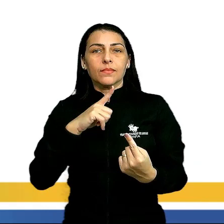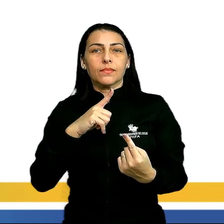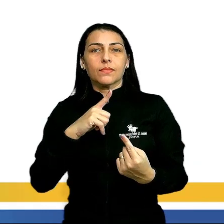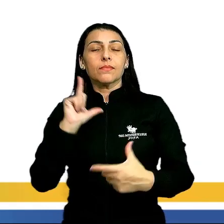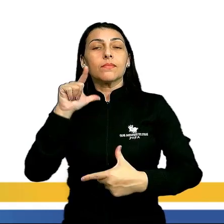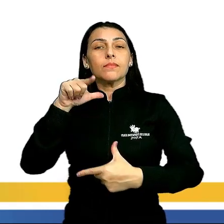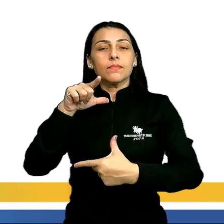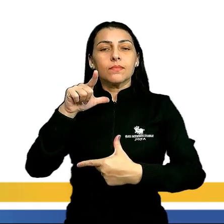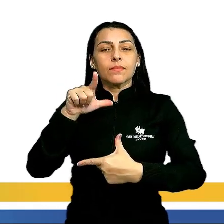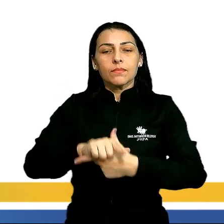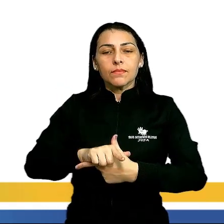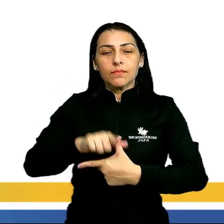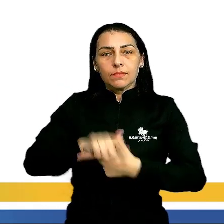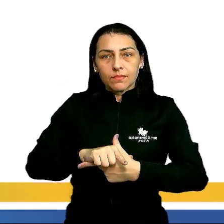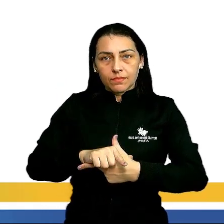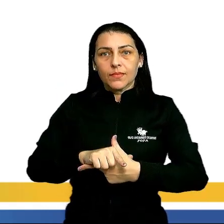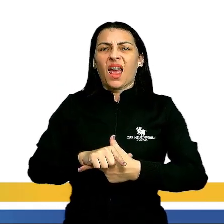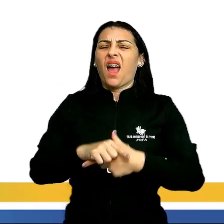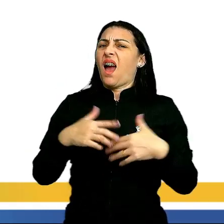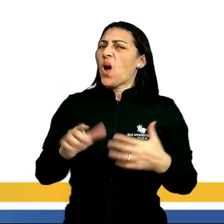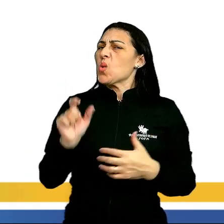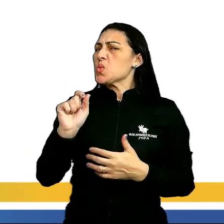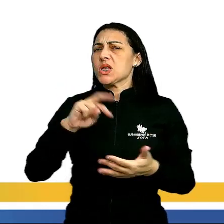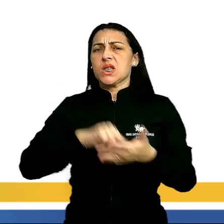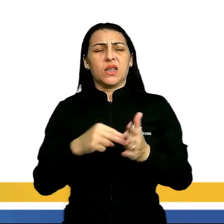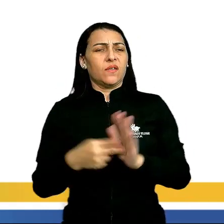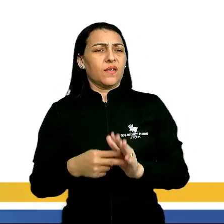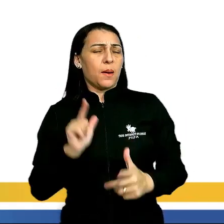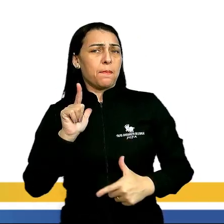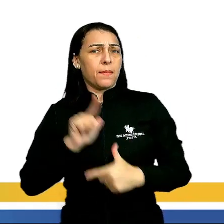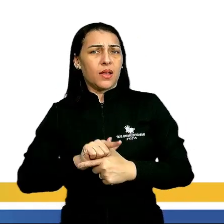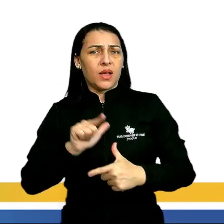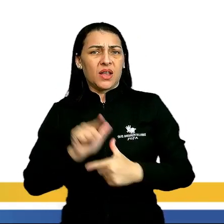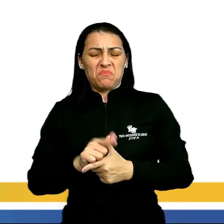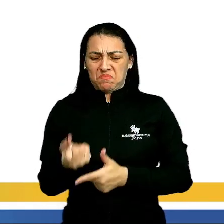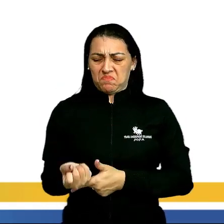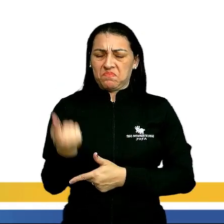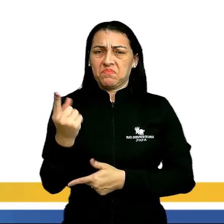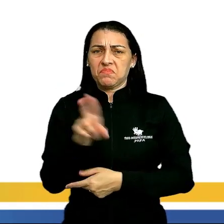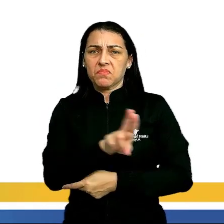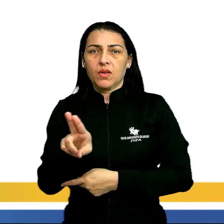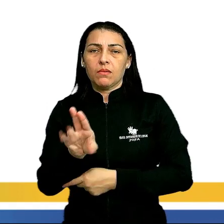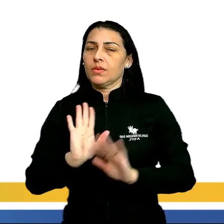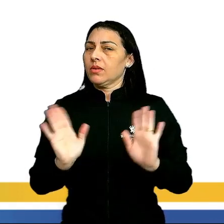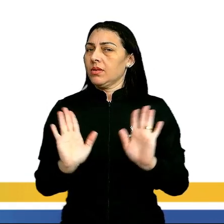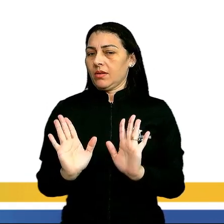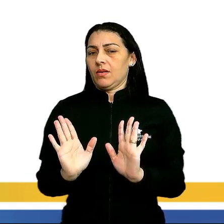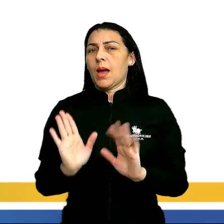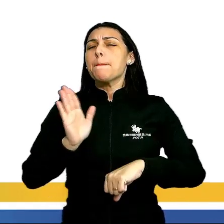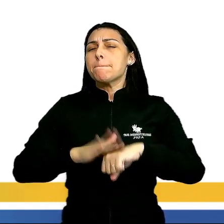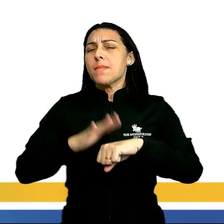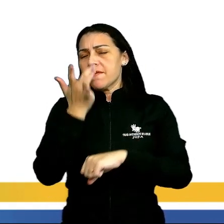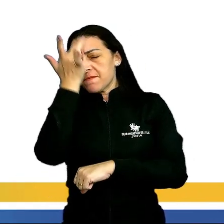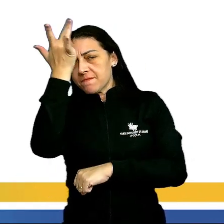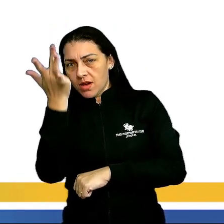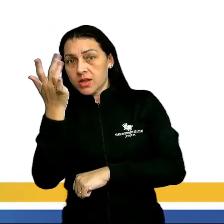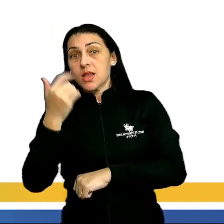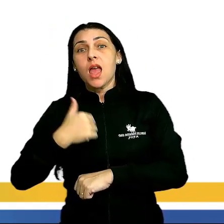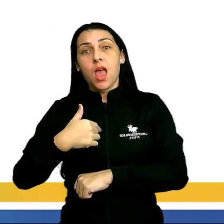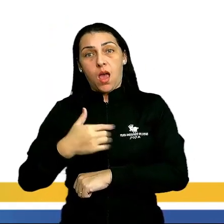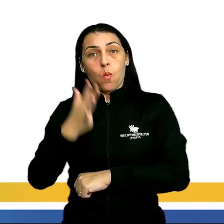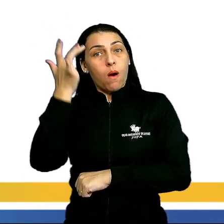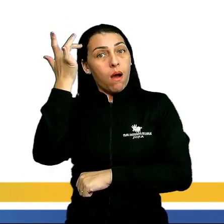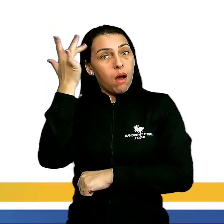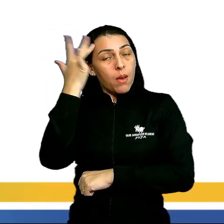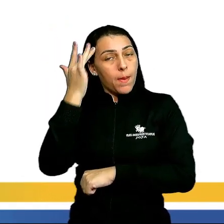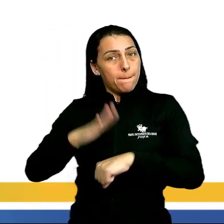a função metalinguística. Ai, professora, o que significa metalinguística? Que nome estranho. Não, gente, essa é uma das mais fáceis, pelo menos é a que eu